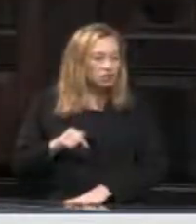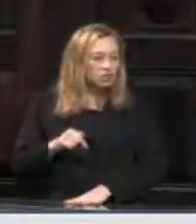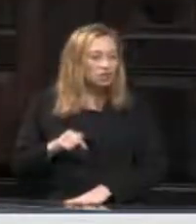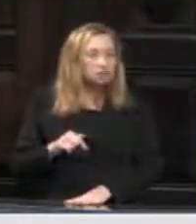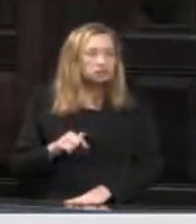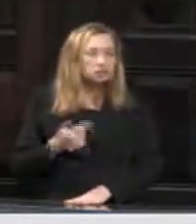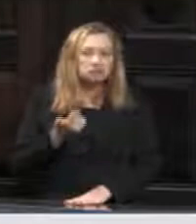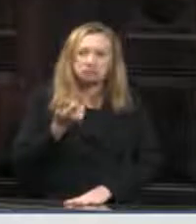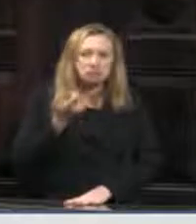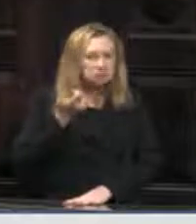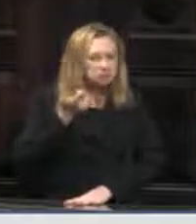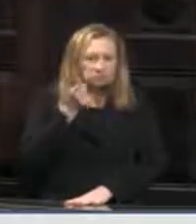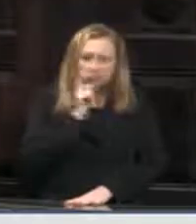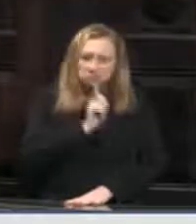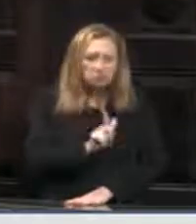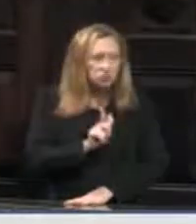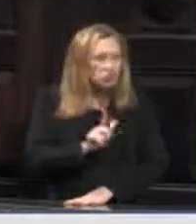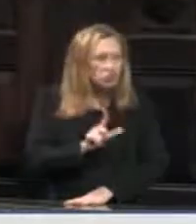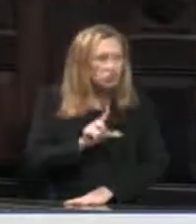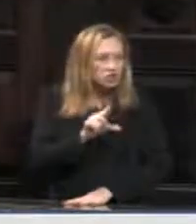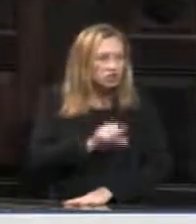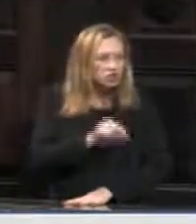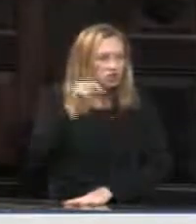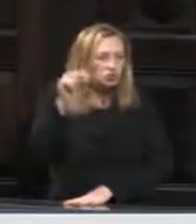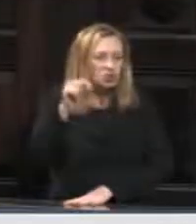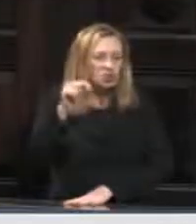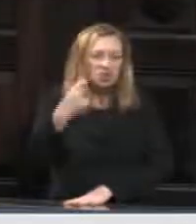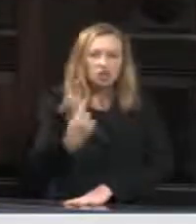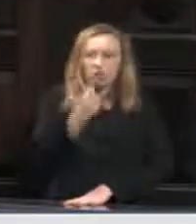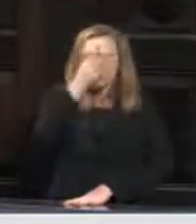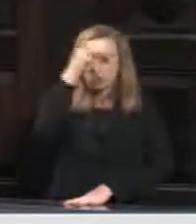conseguido eleger ninguém.